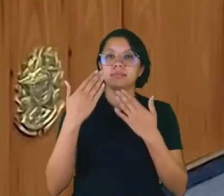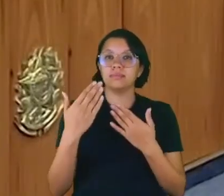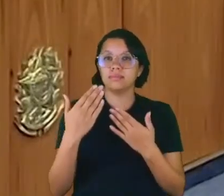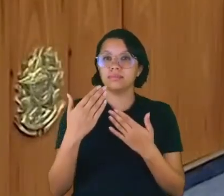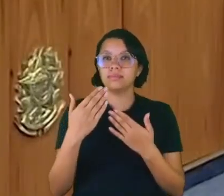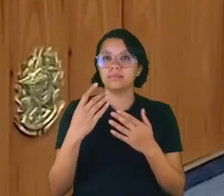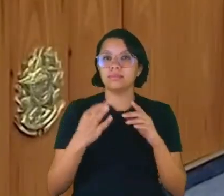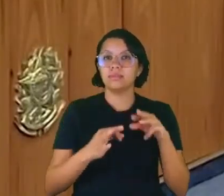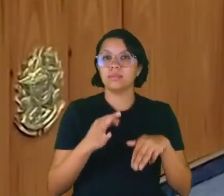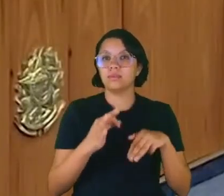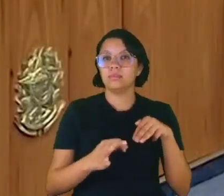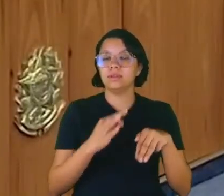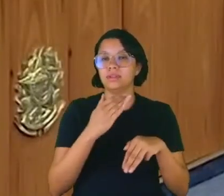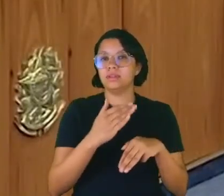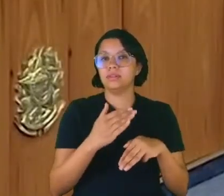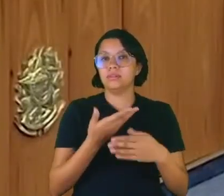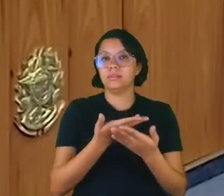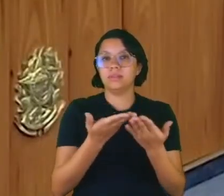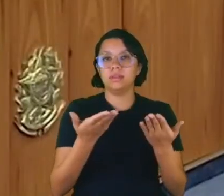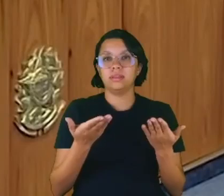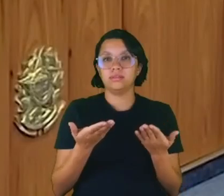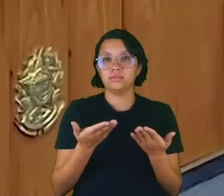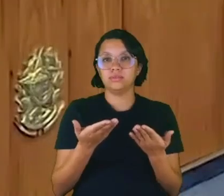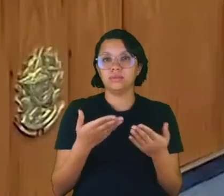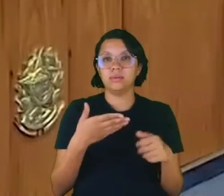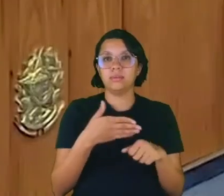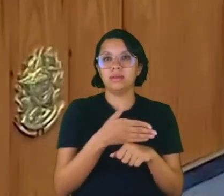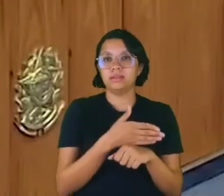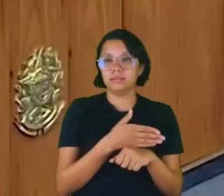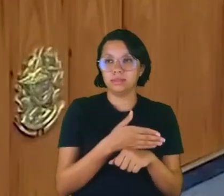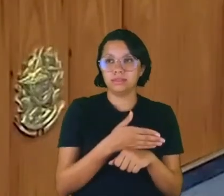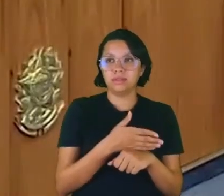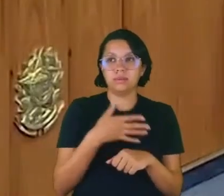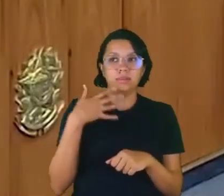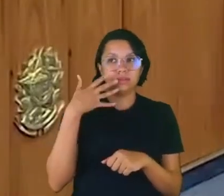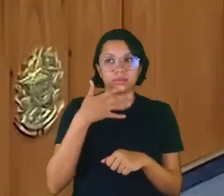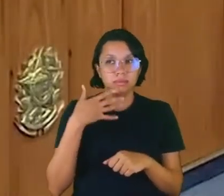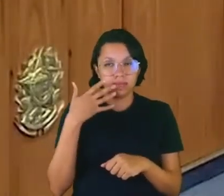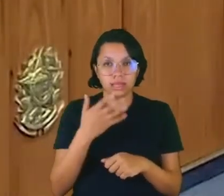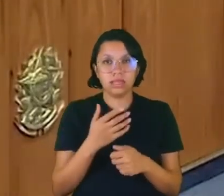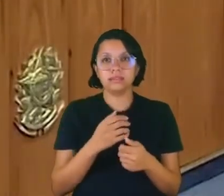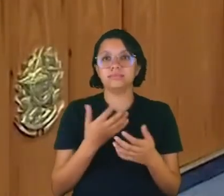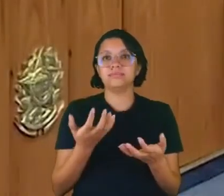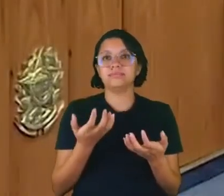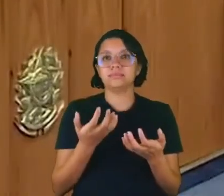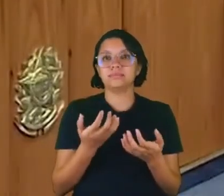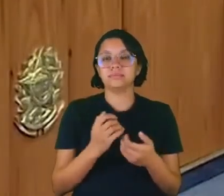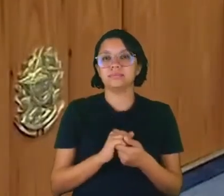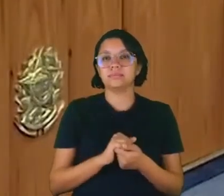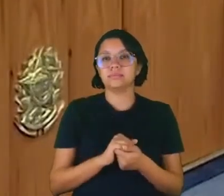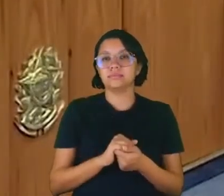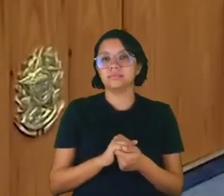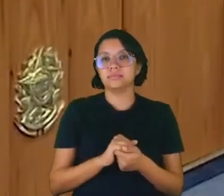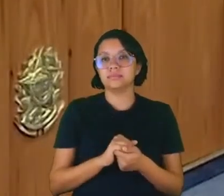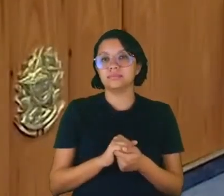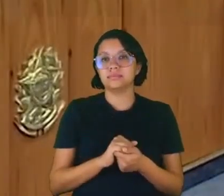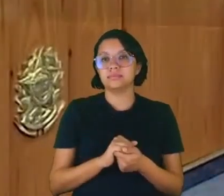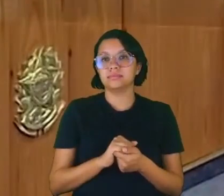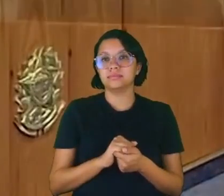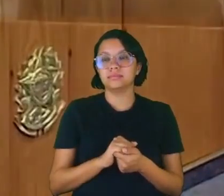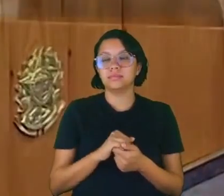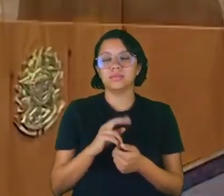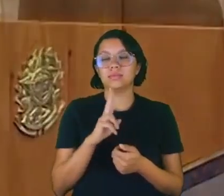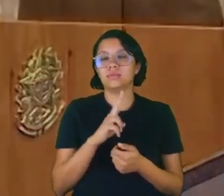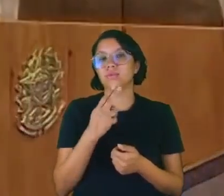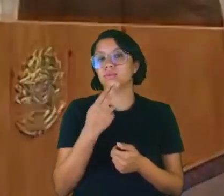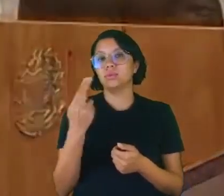agradecendo o ministro pela sua participação, pela sua palestra. Queria, em nome